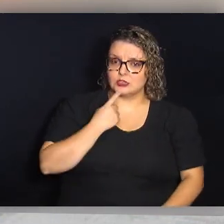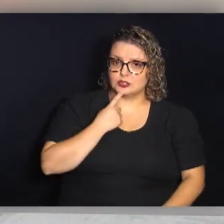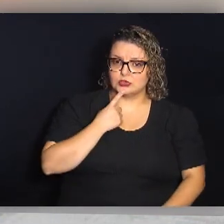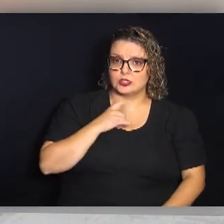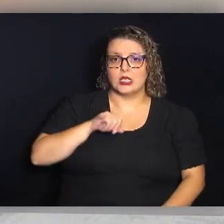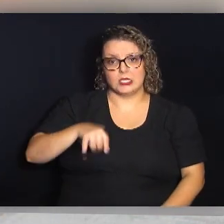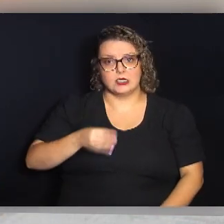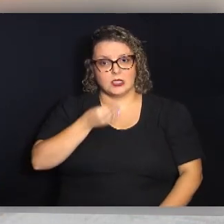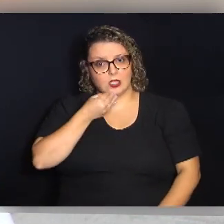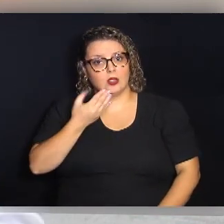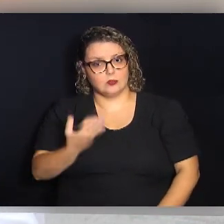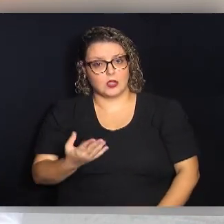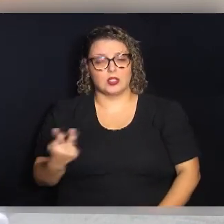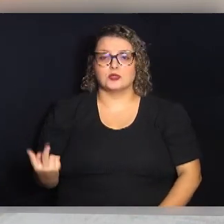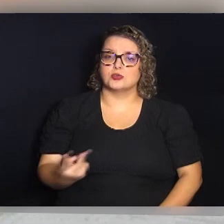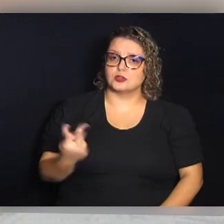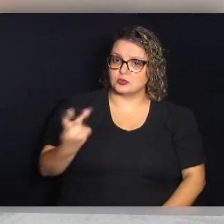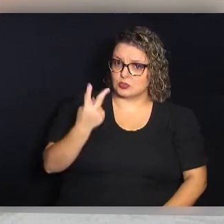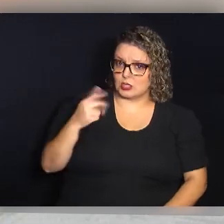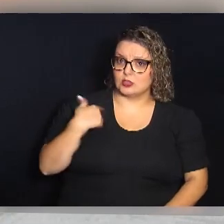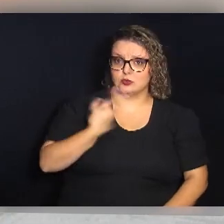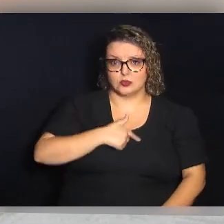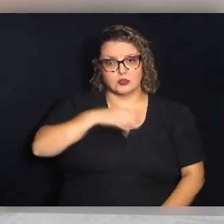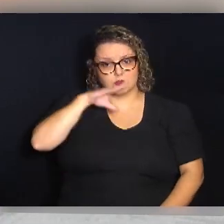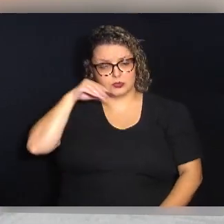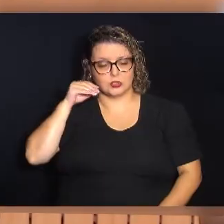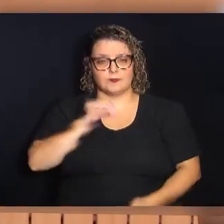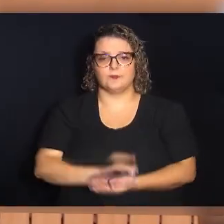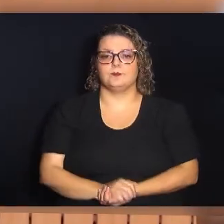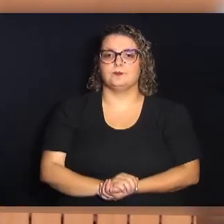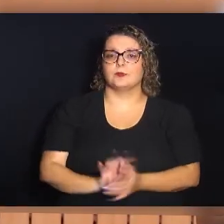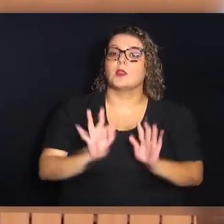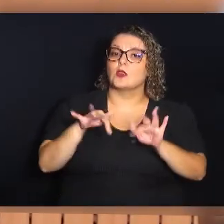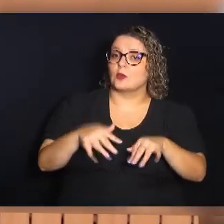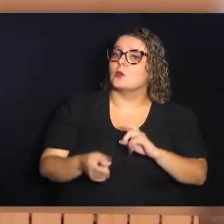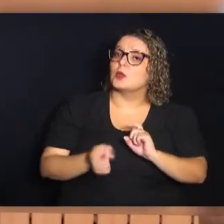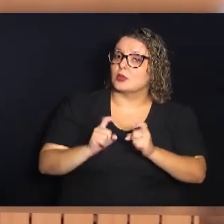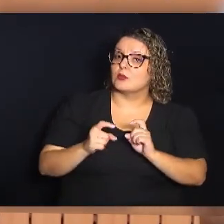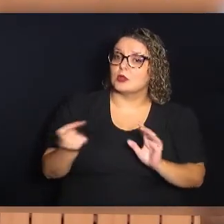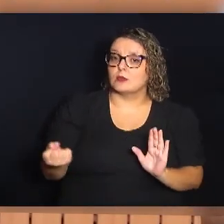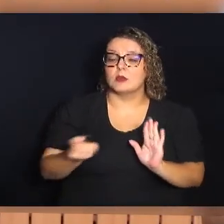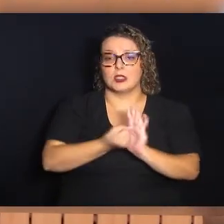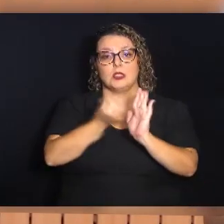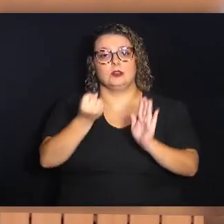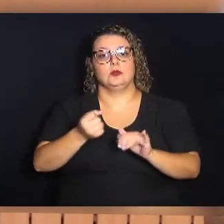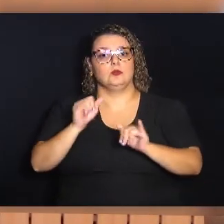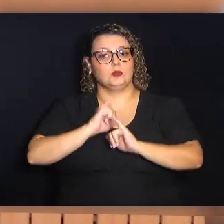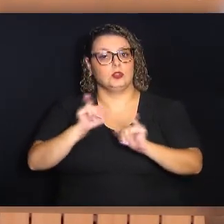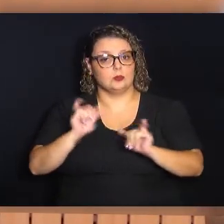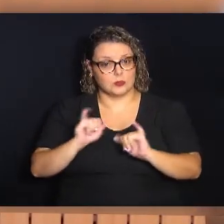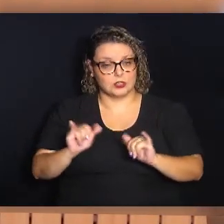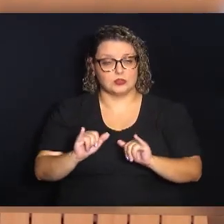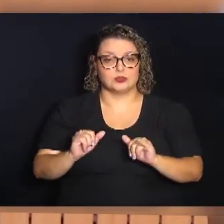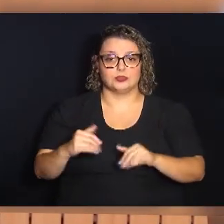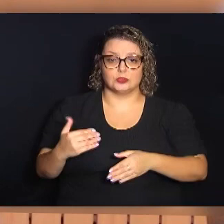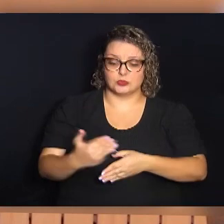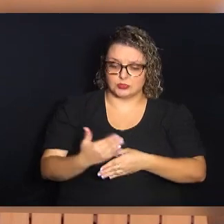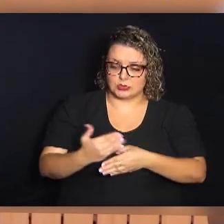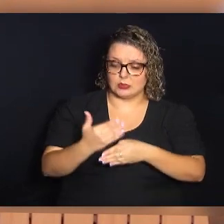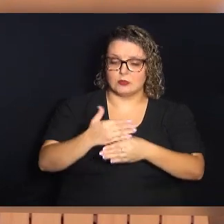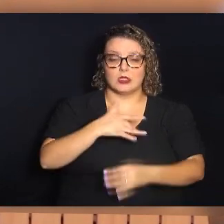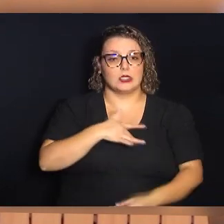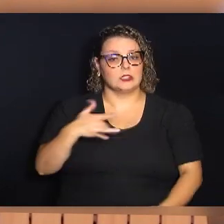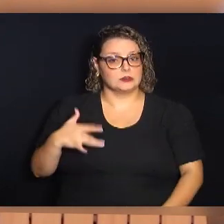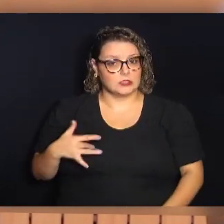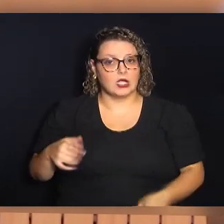também essa oportunidade de valorizar o nosso funcionário o final da reunião foi marcado por anúncios de obras para